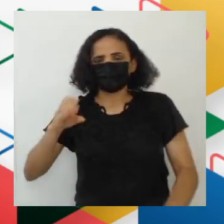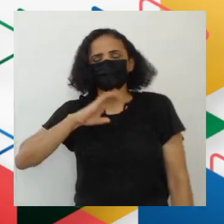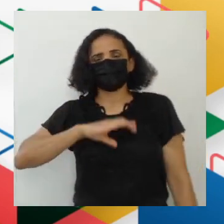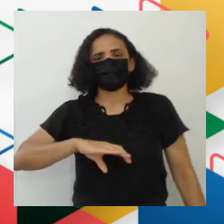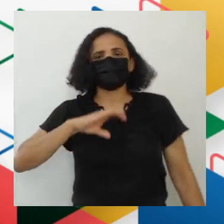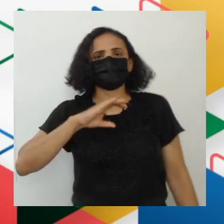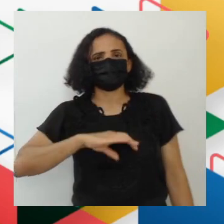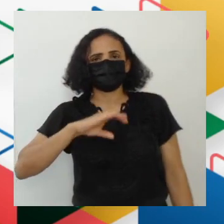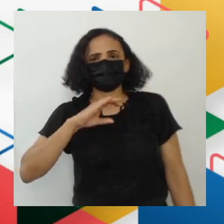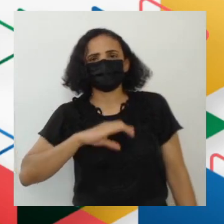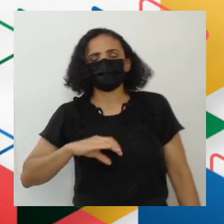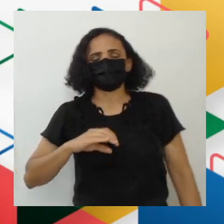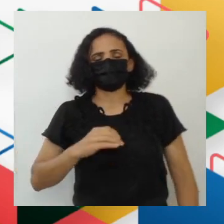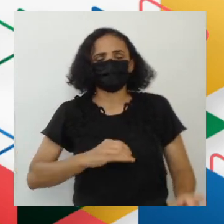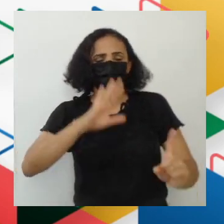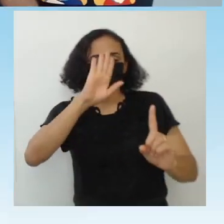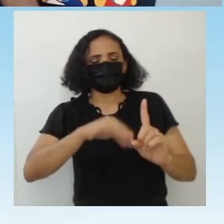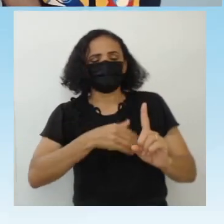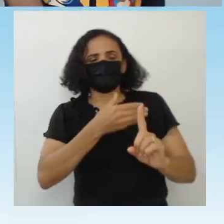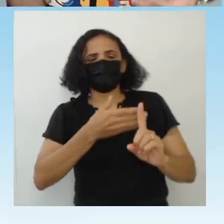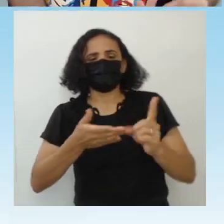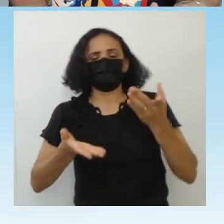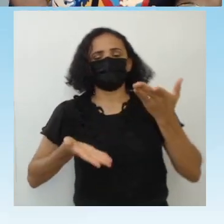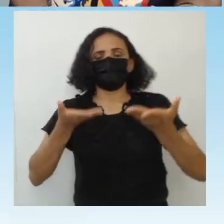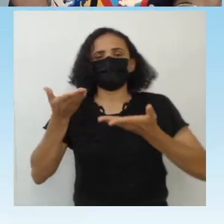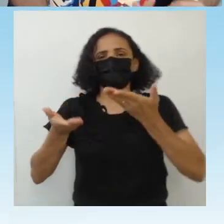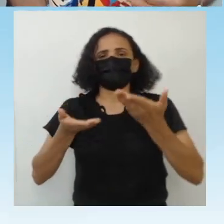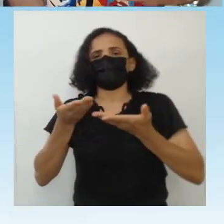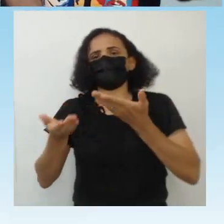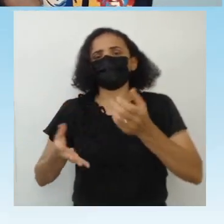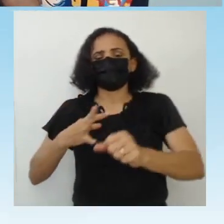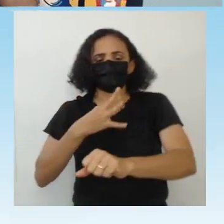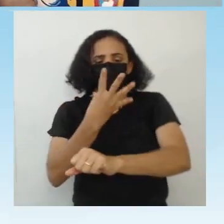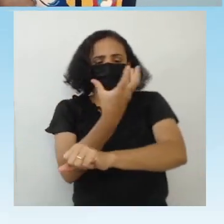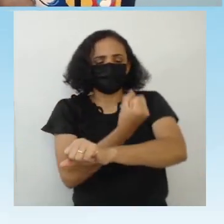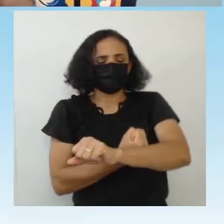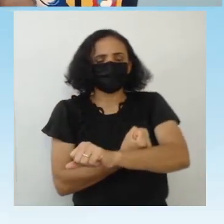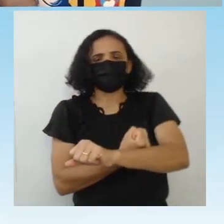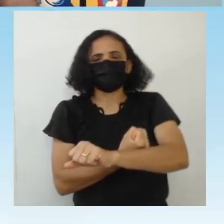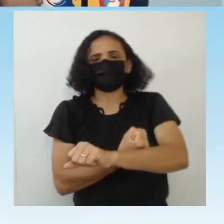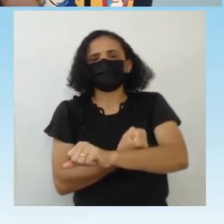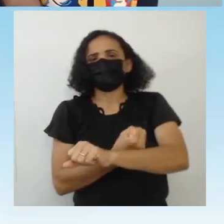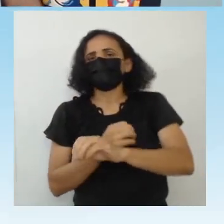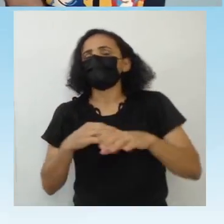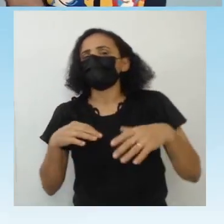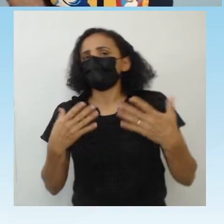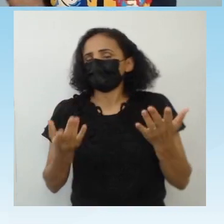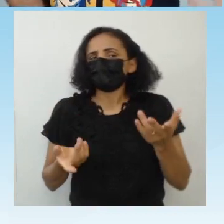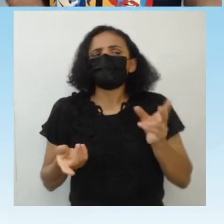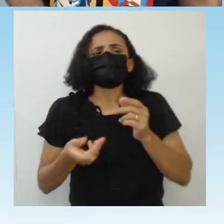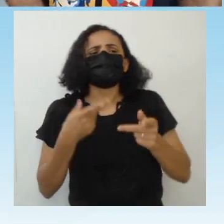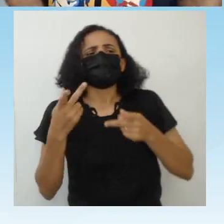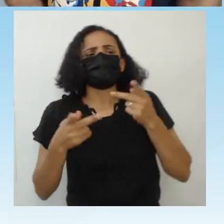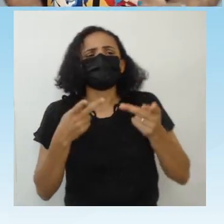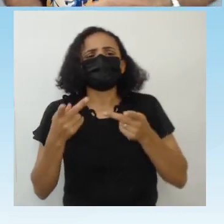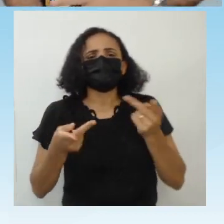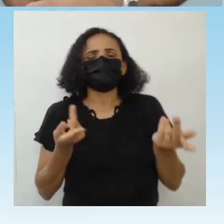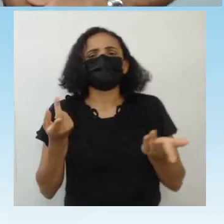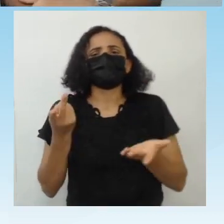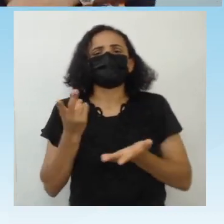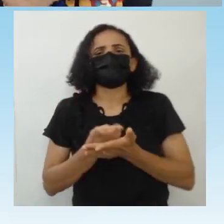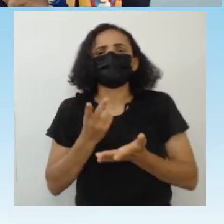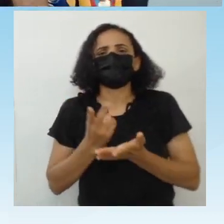versos há uma exaltação ao sertão, você percebe que ele está chamando a atenção aí